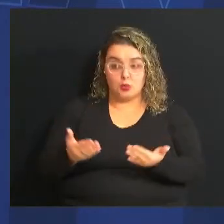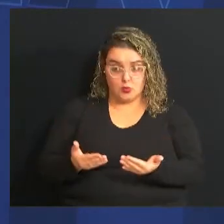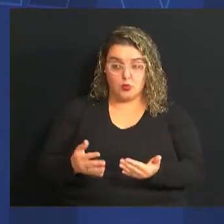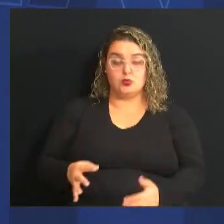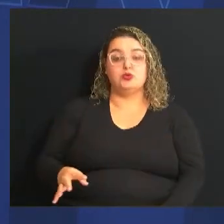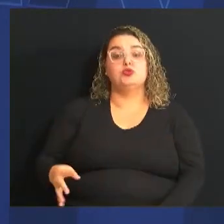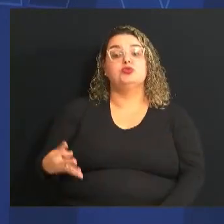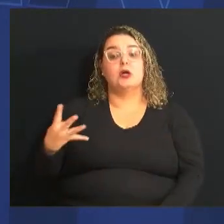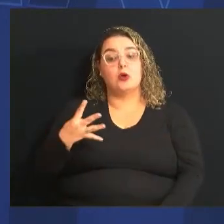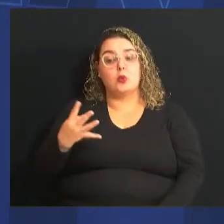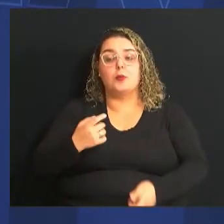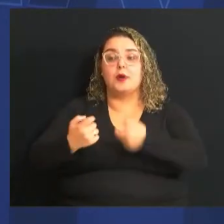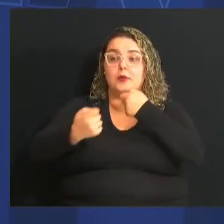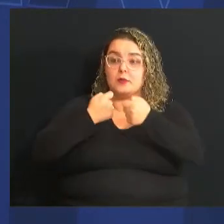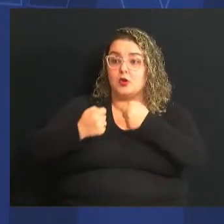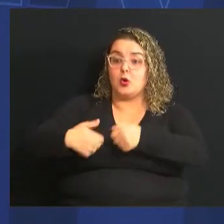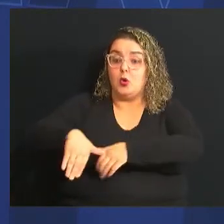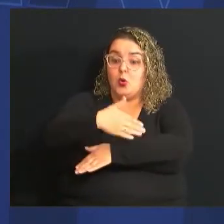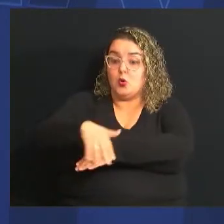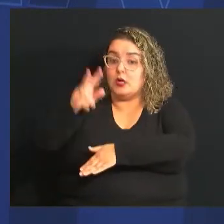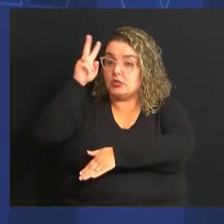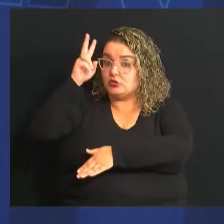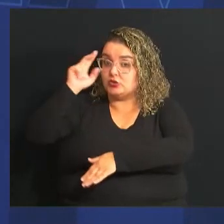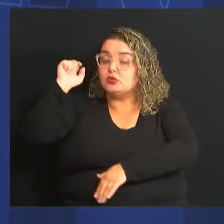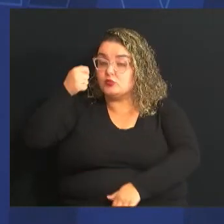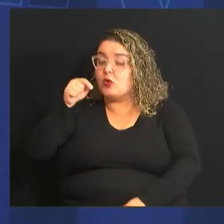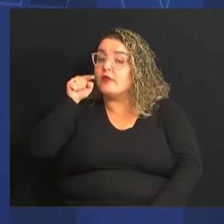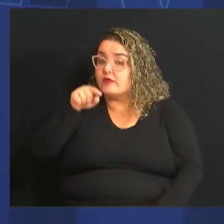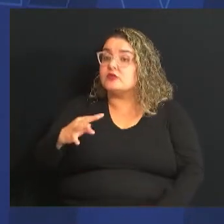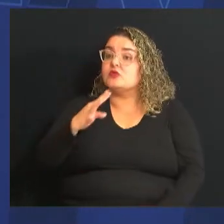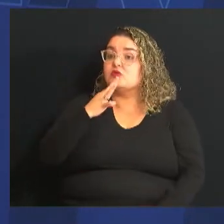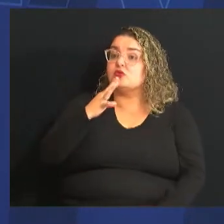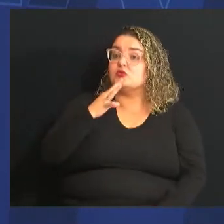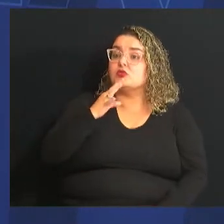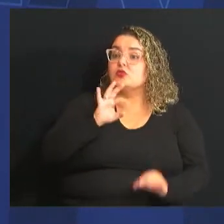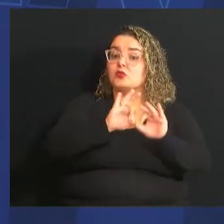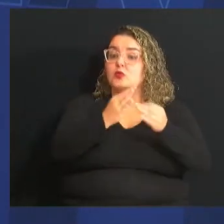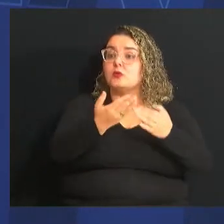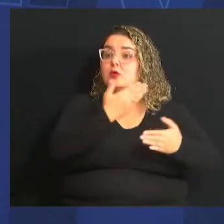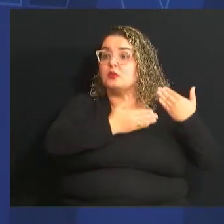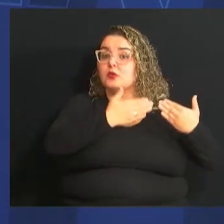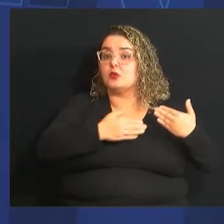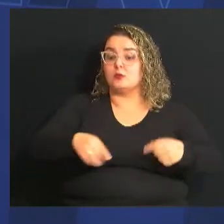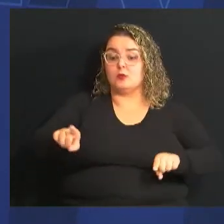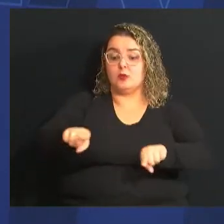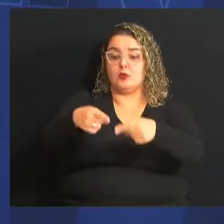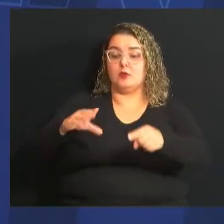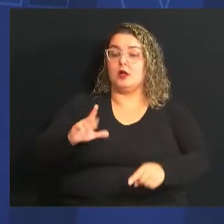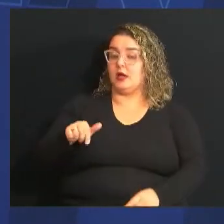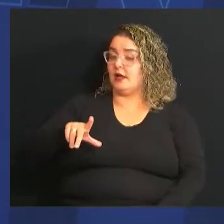também do contrato da TV Câmara. Foi ele que assessorou durante